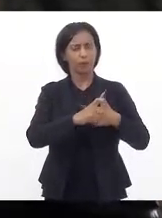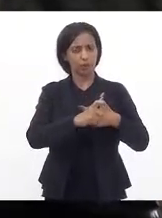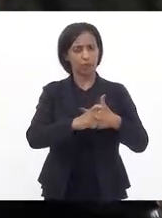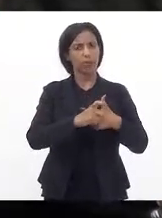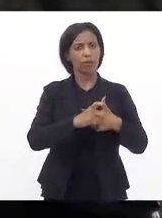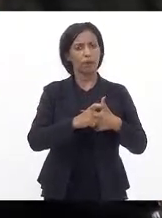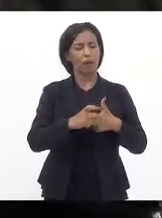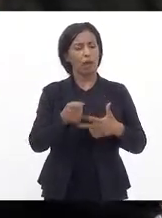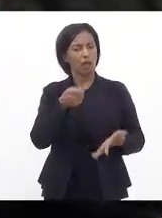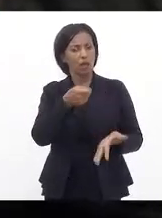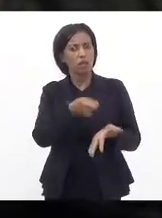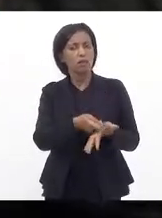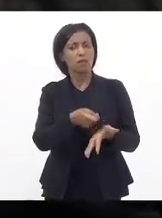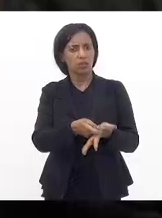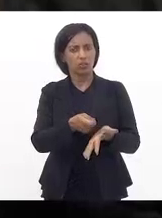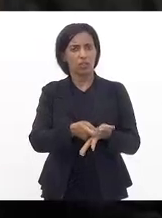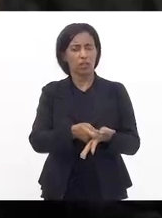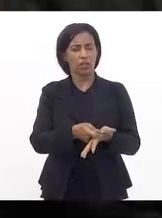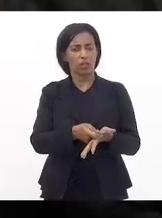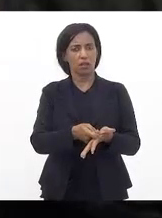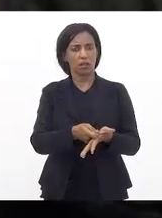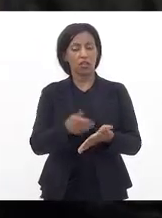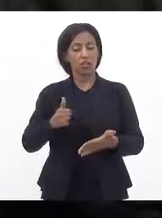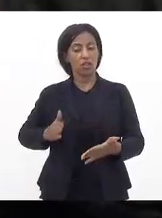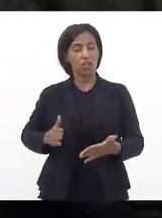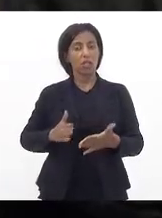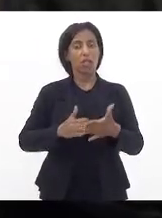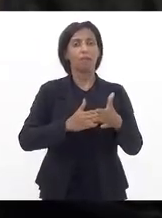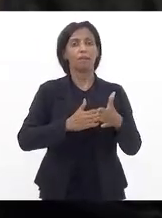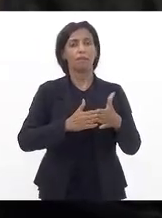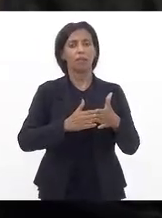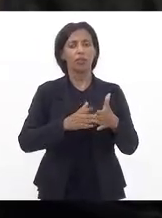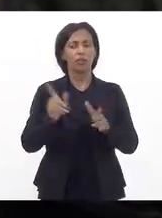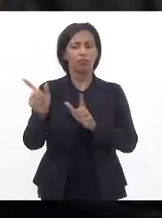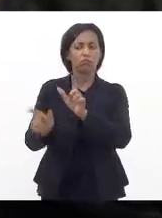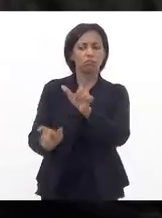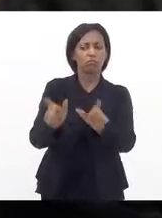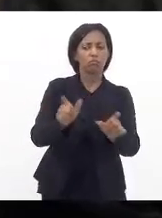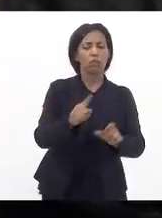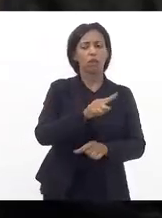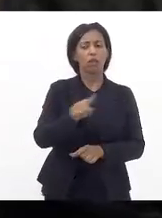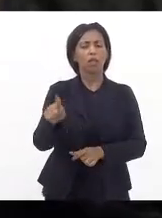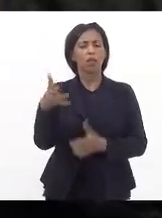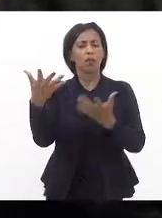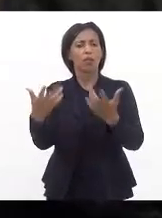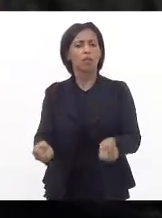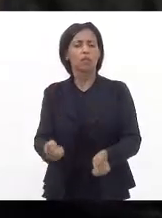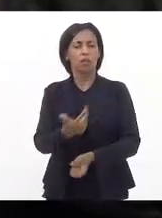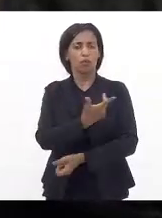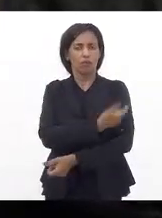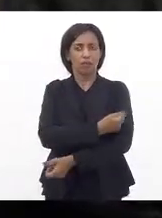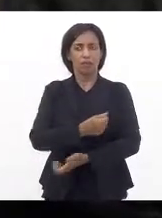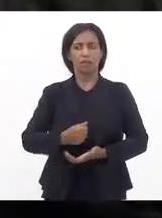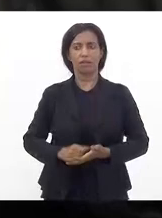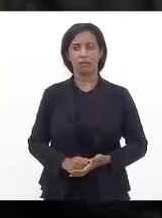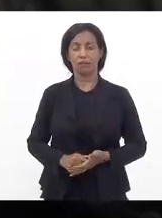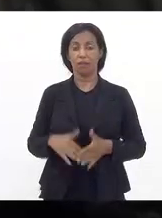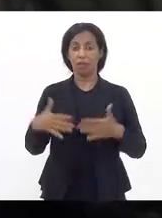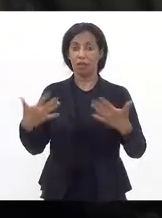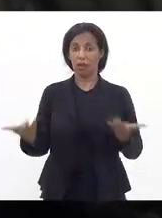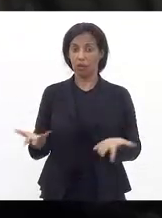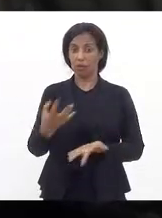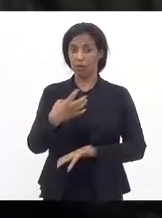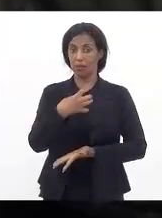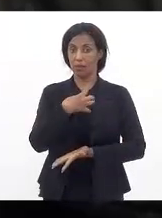a exigência de limites aqueles que não aceitam tomar a vacina Então